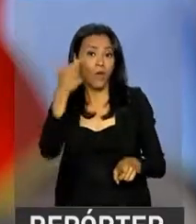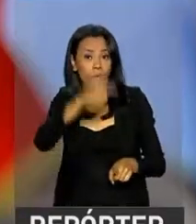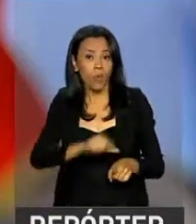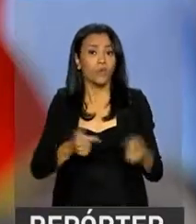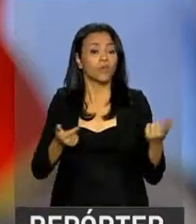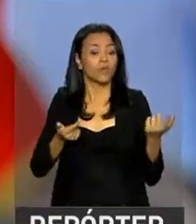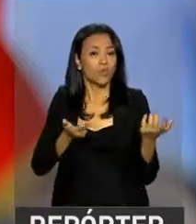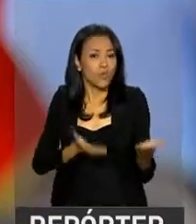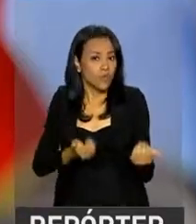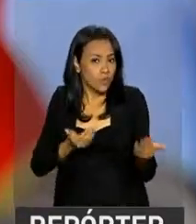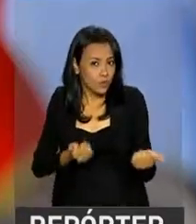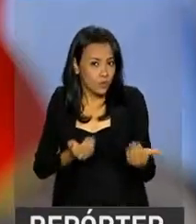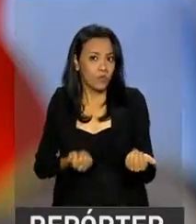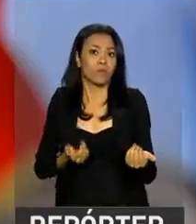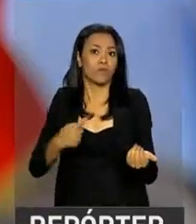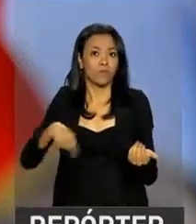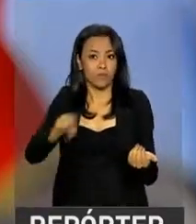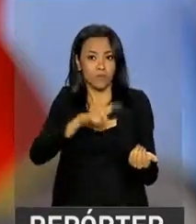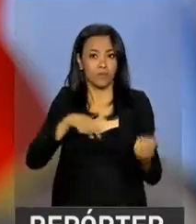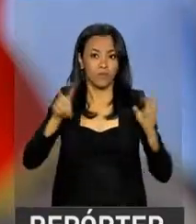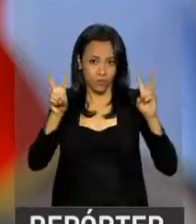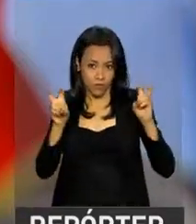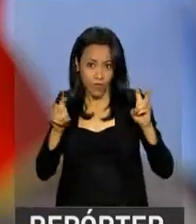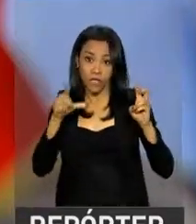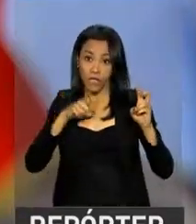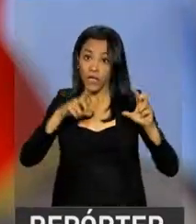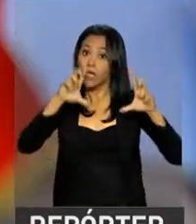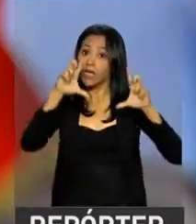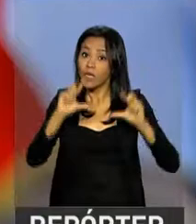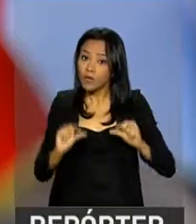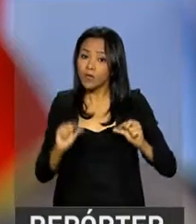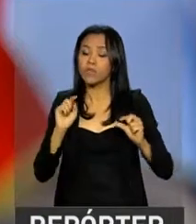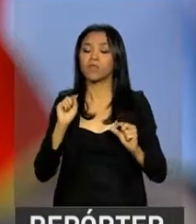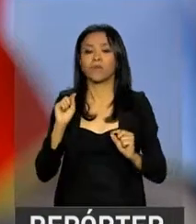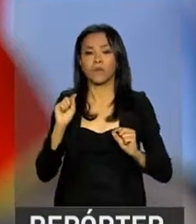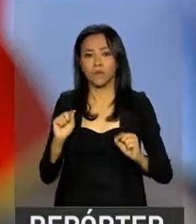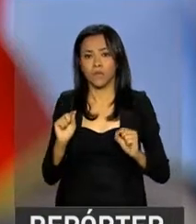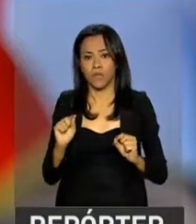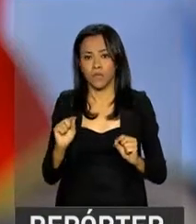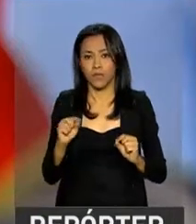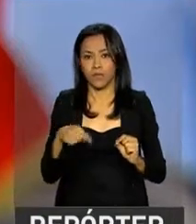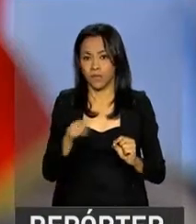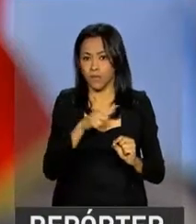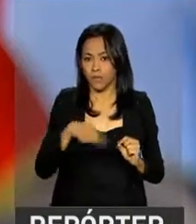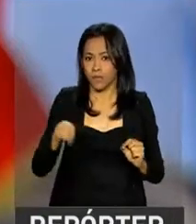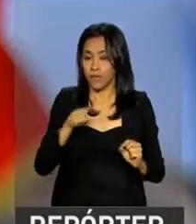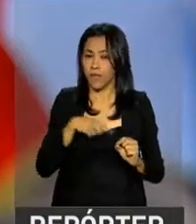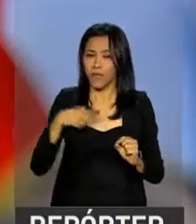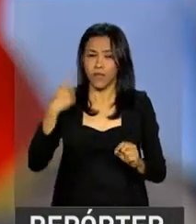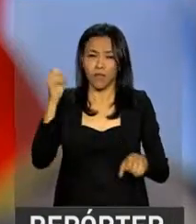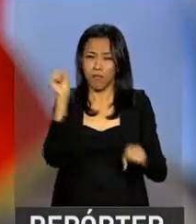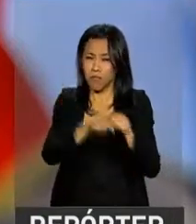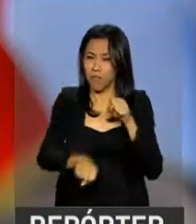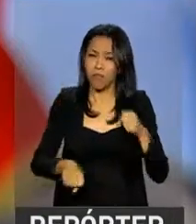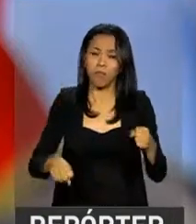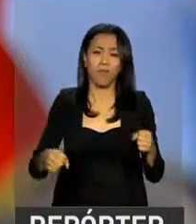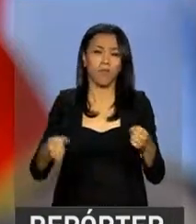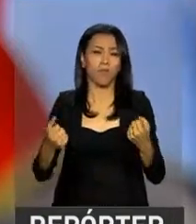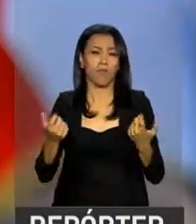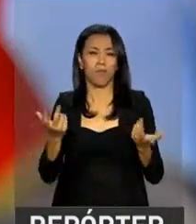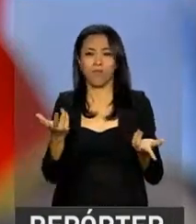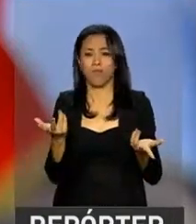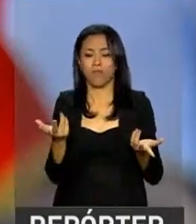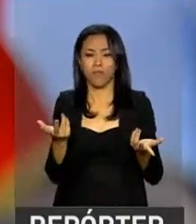um muito gratificante porque tem reduzido consideravelmente é a homicídio de da